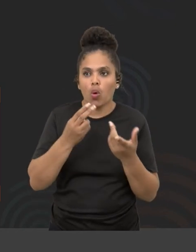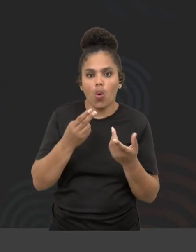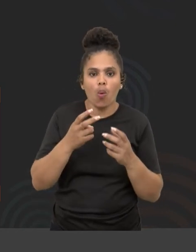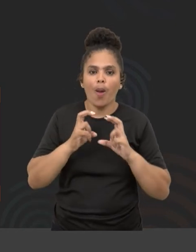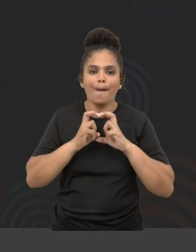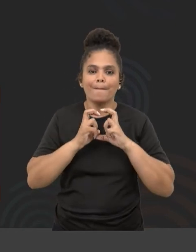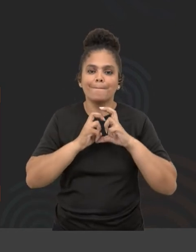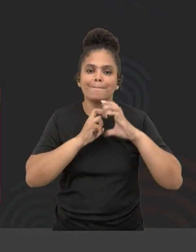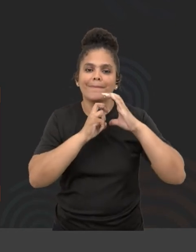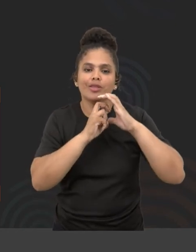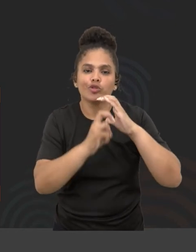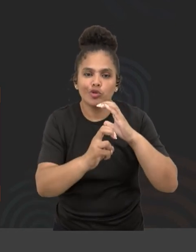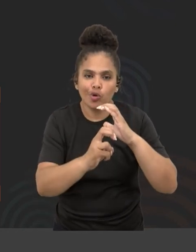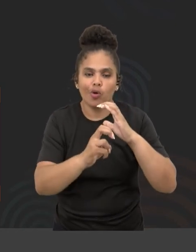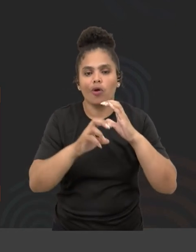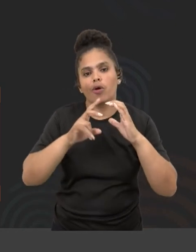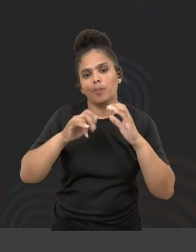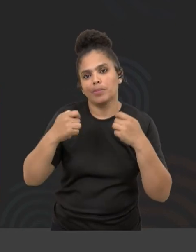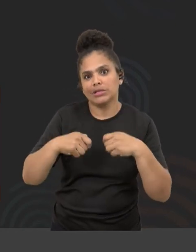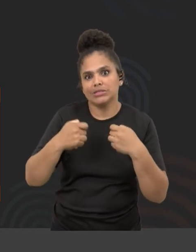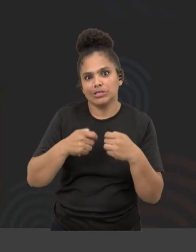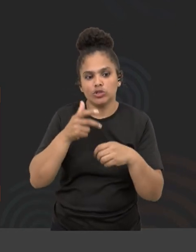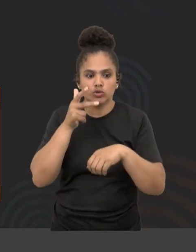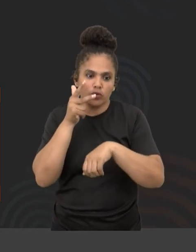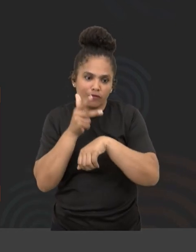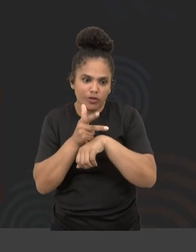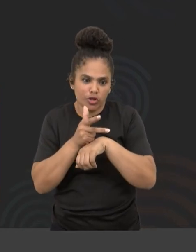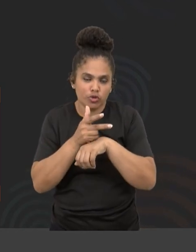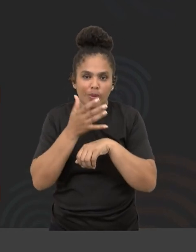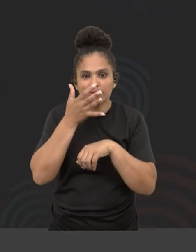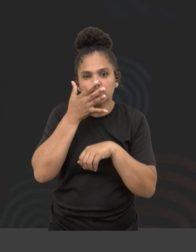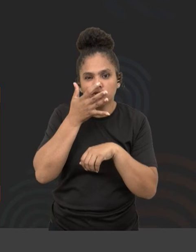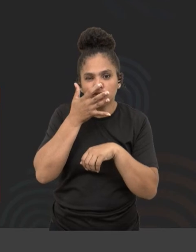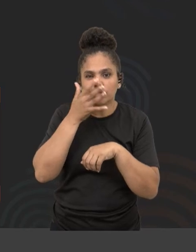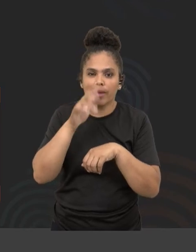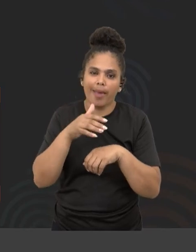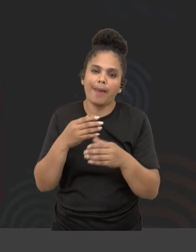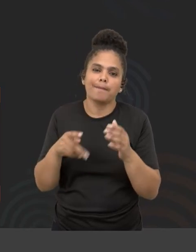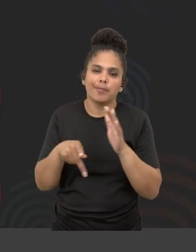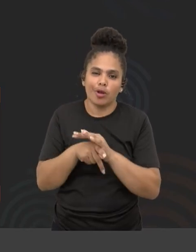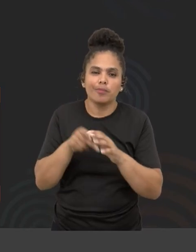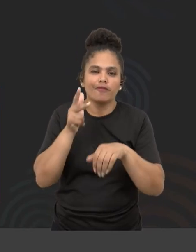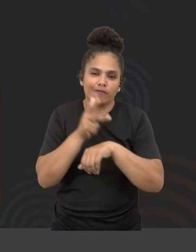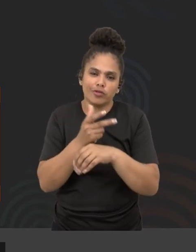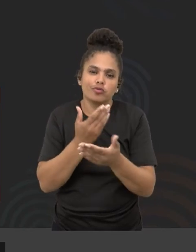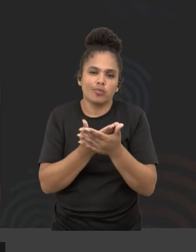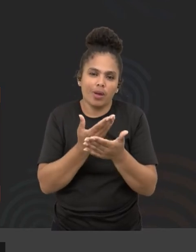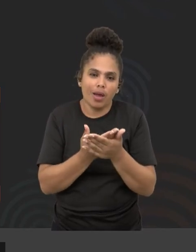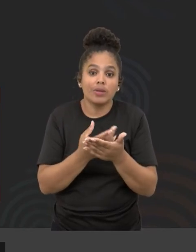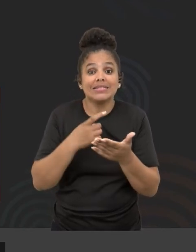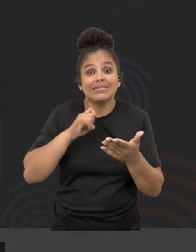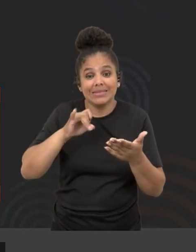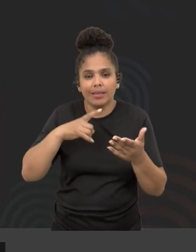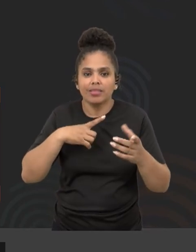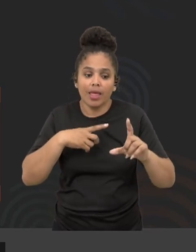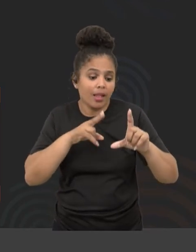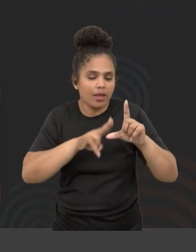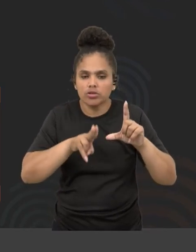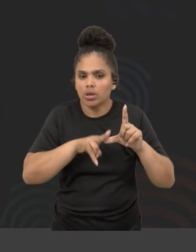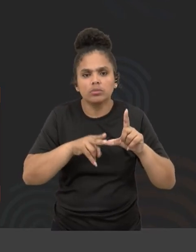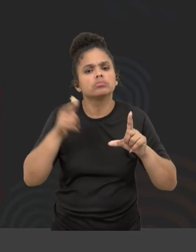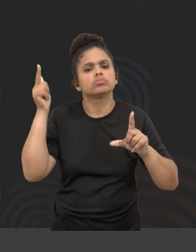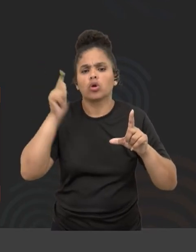eu preciso assistir essa videoaula. Então, se ela tiver legenda, a pessoa vai conseguir acessar